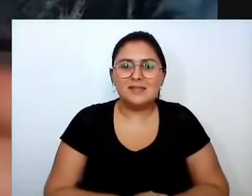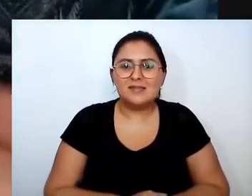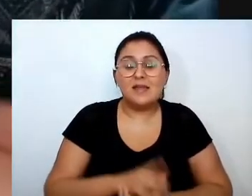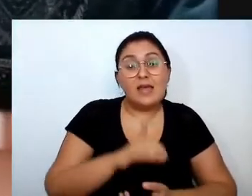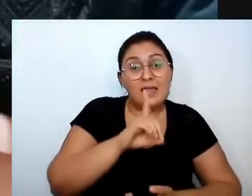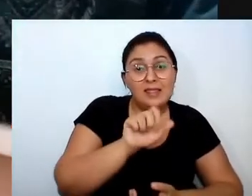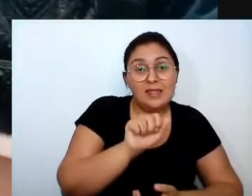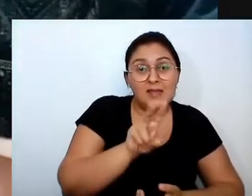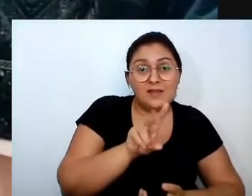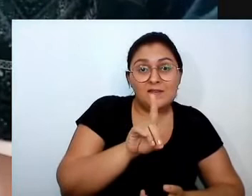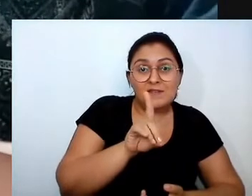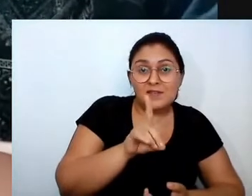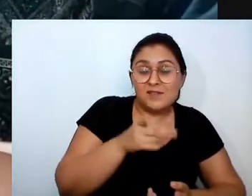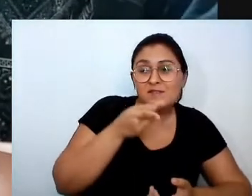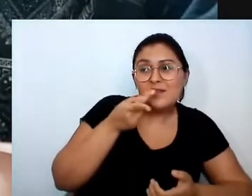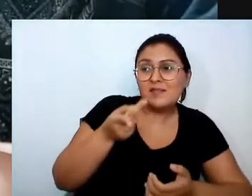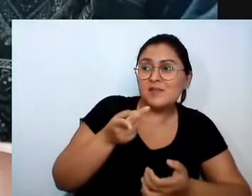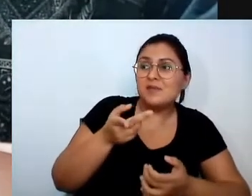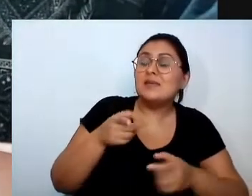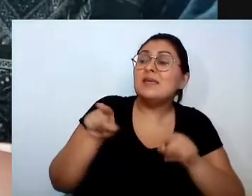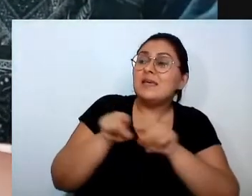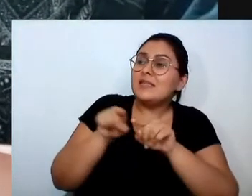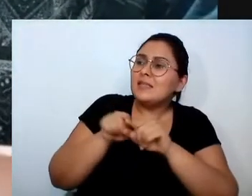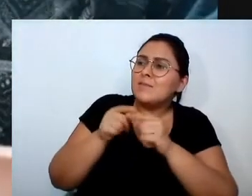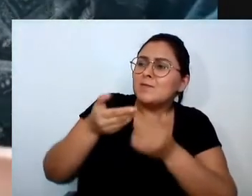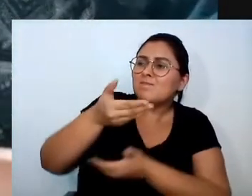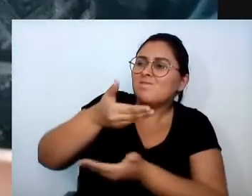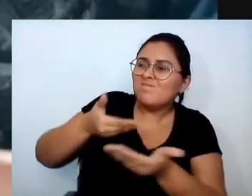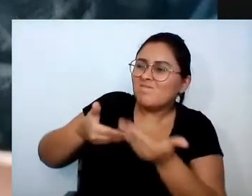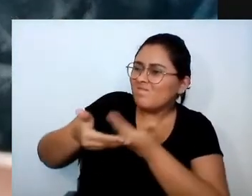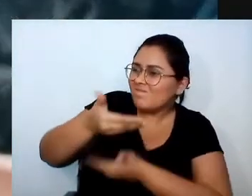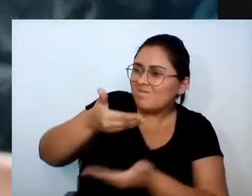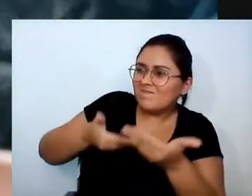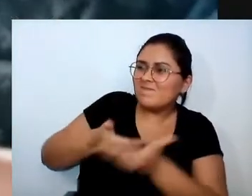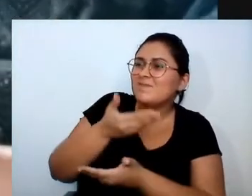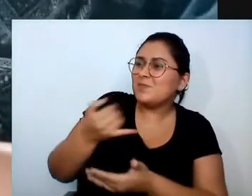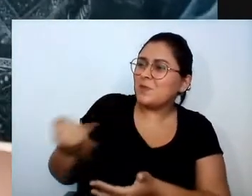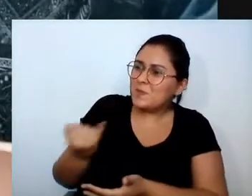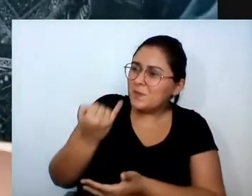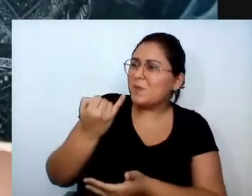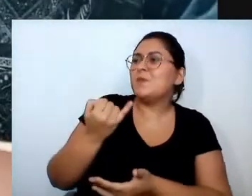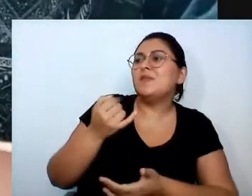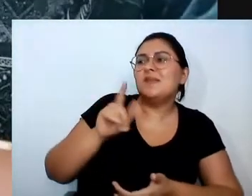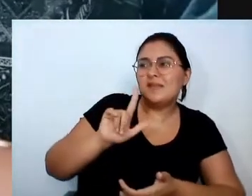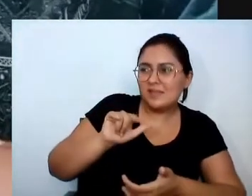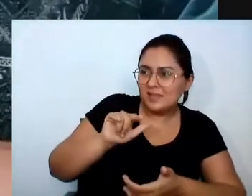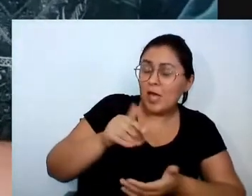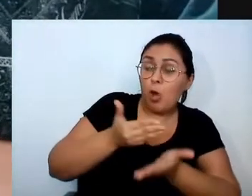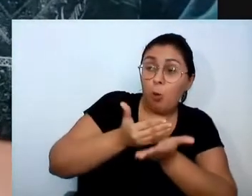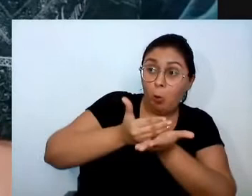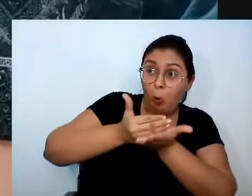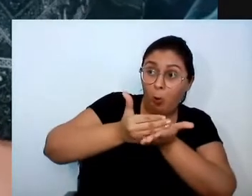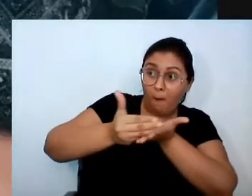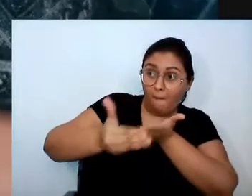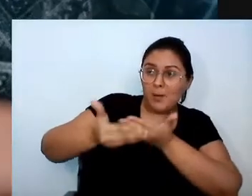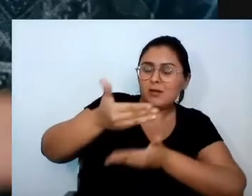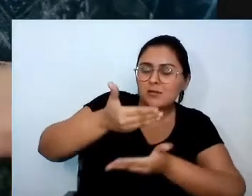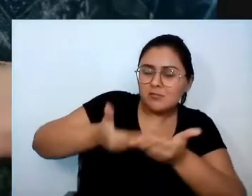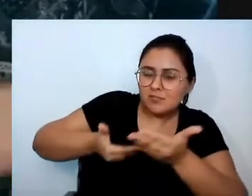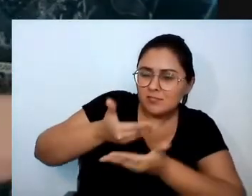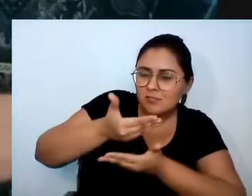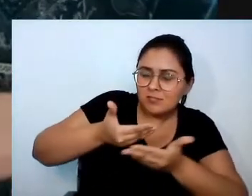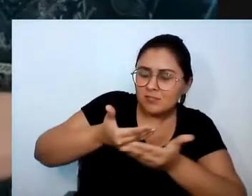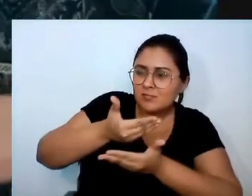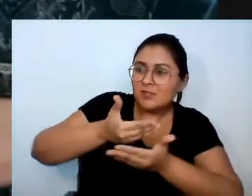espaços, né? É algo que isso, vai se consolidando, né, assim, e isso, é super necessário, né, que